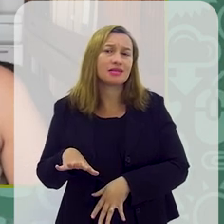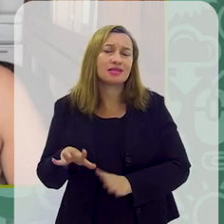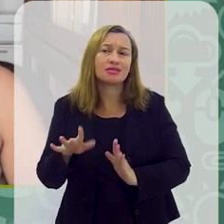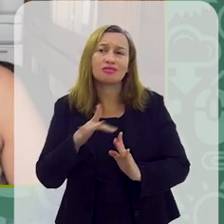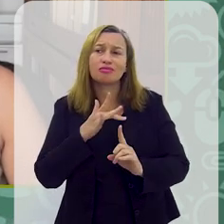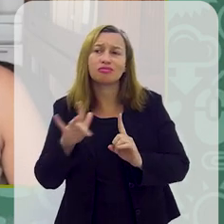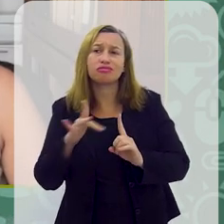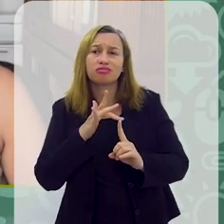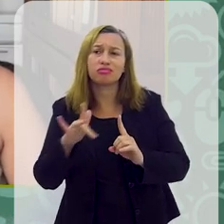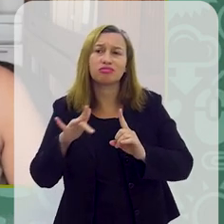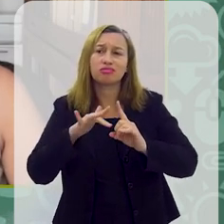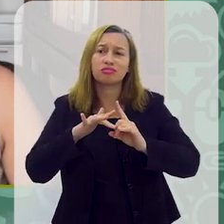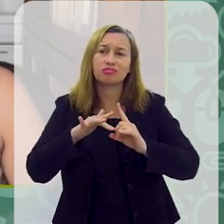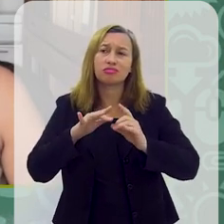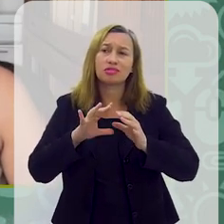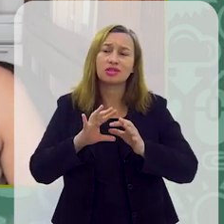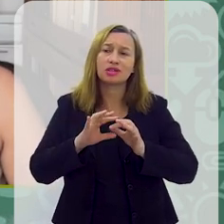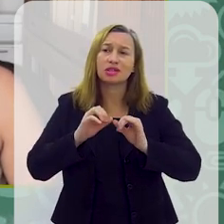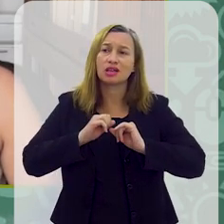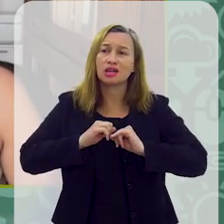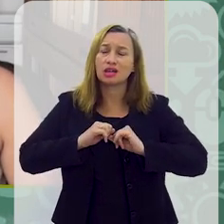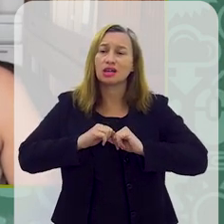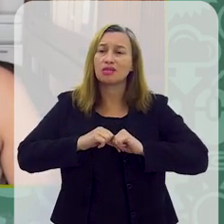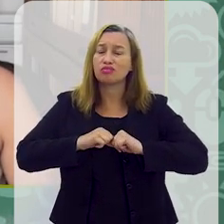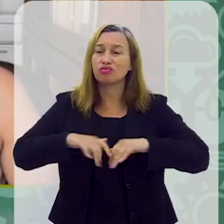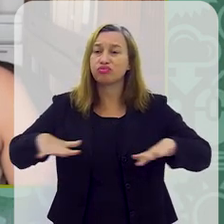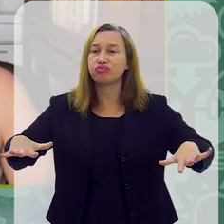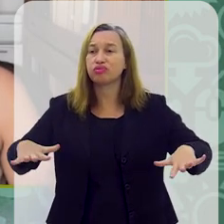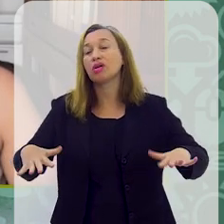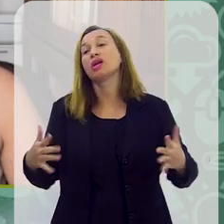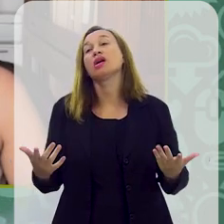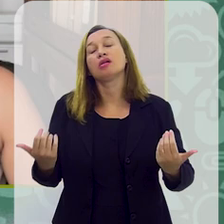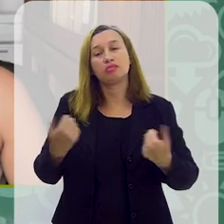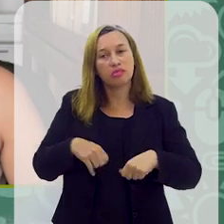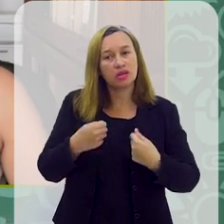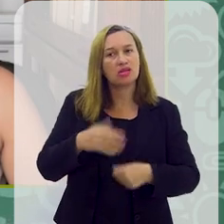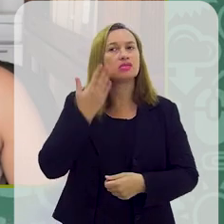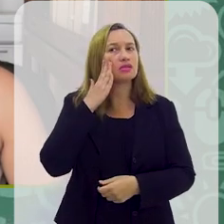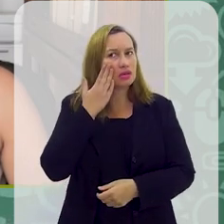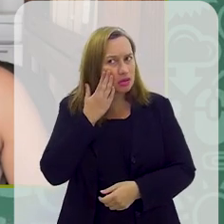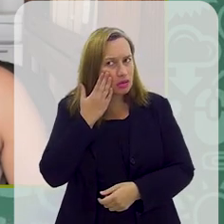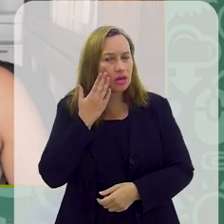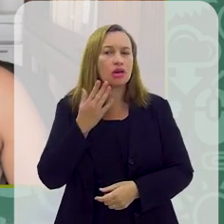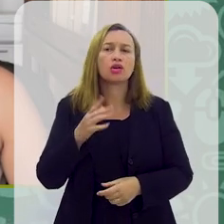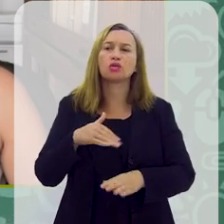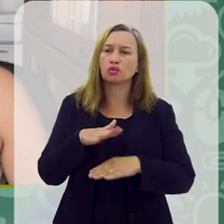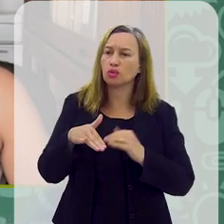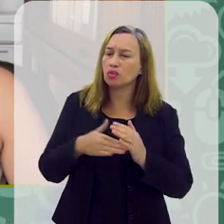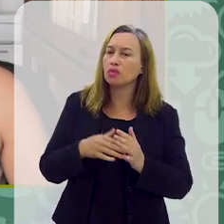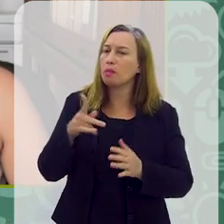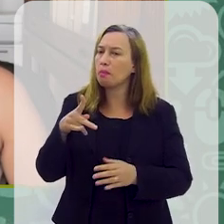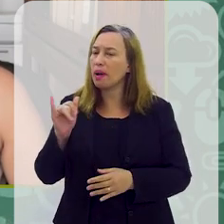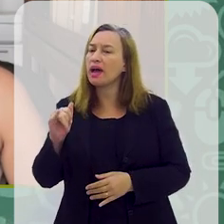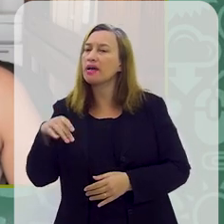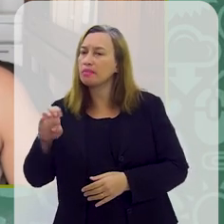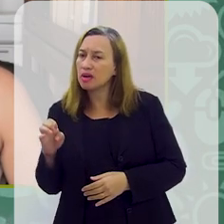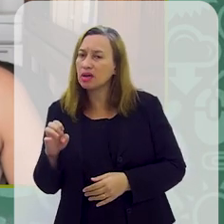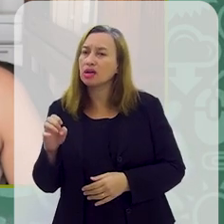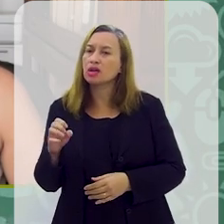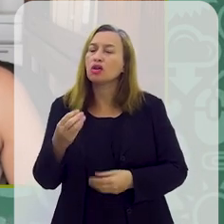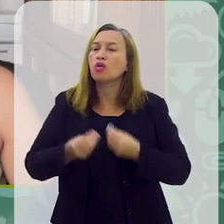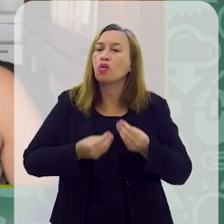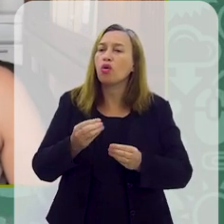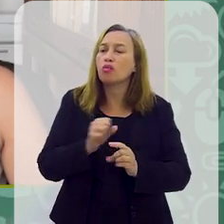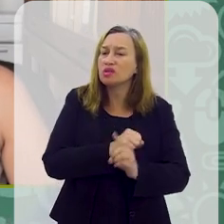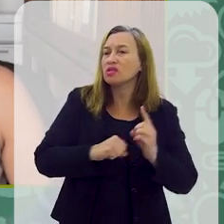a criança fica vulnerável por causa de exposição de dados, tá? Então, isso é uma outra coisa que eu acho que a gente precisa entender, todo mundo, tanto